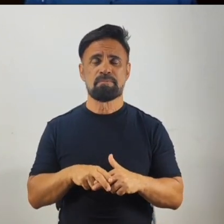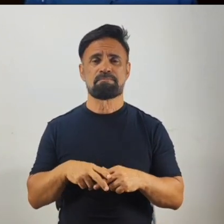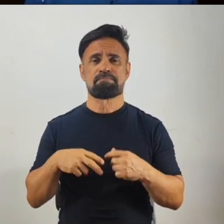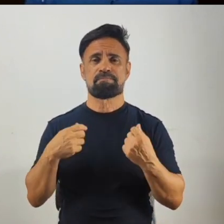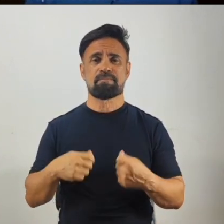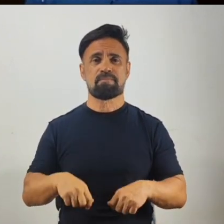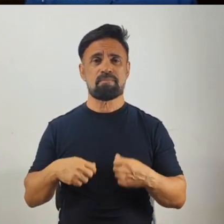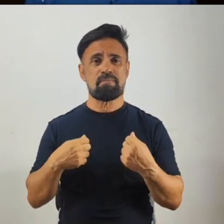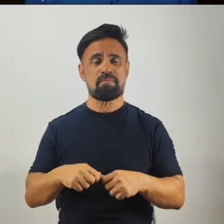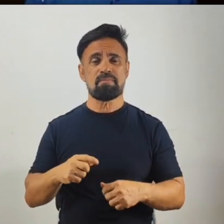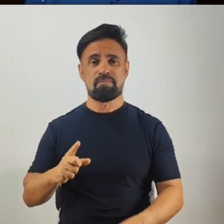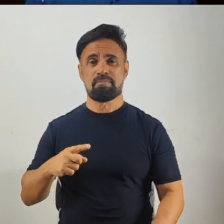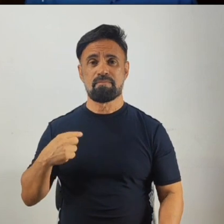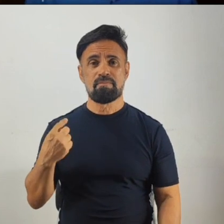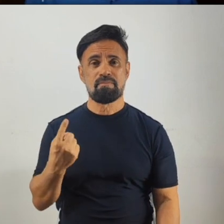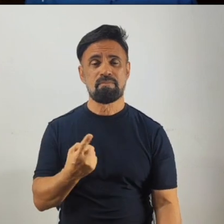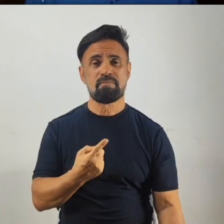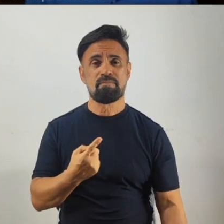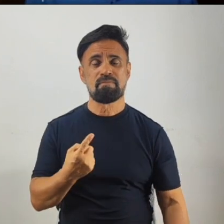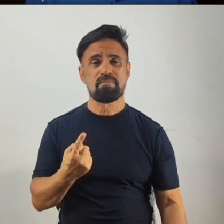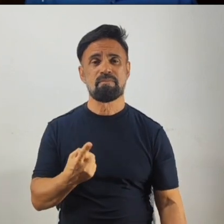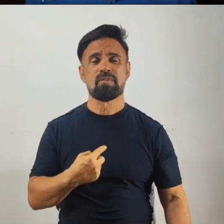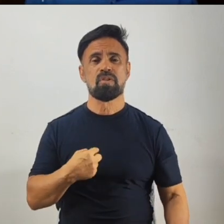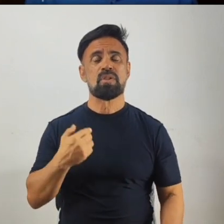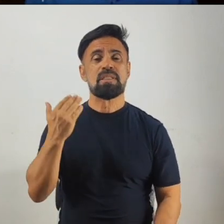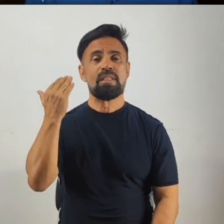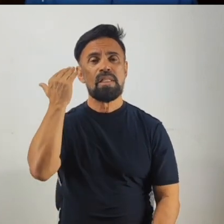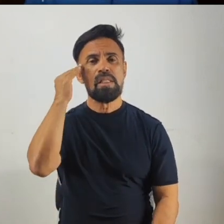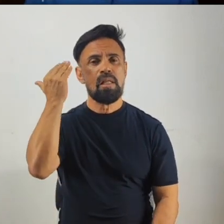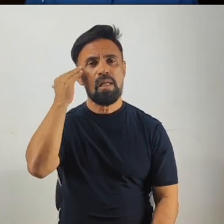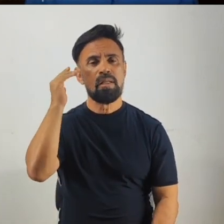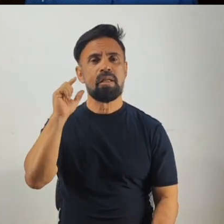Por isso, há necessidade que nós